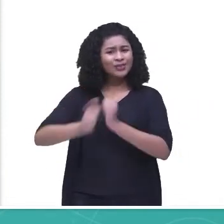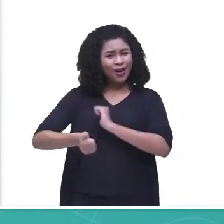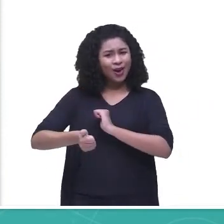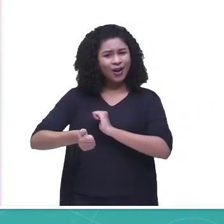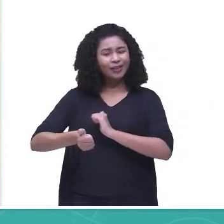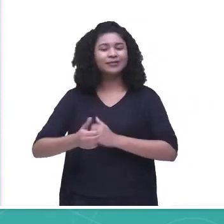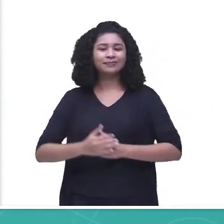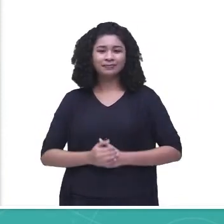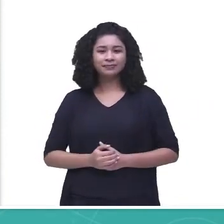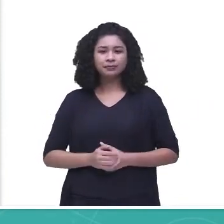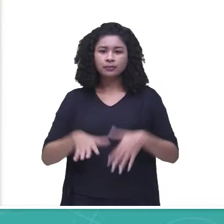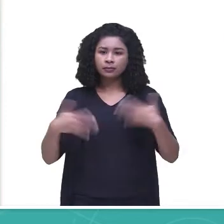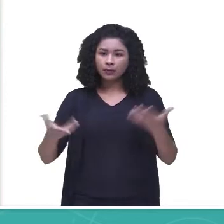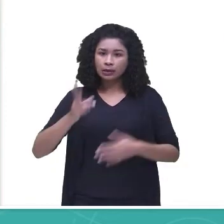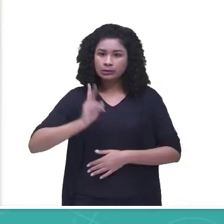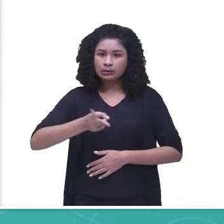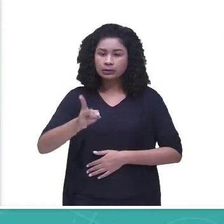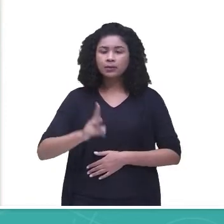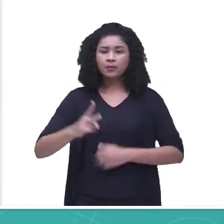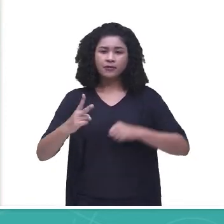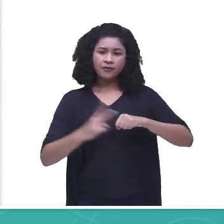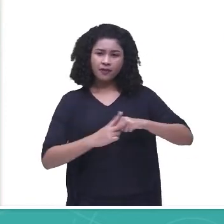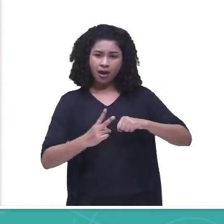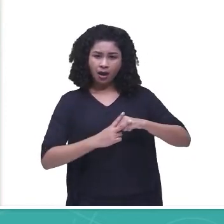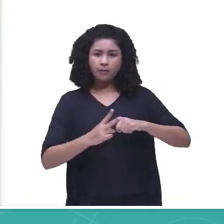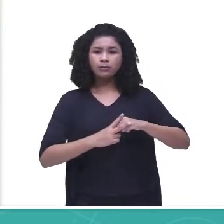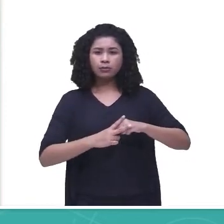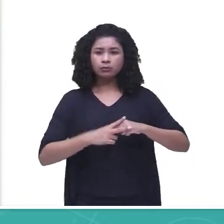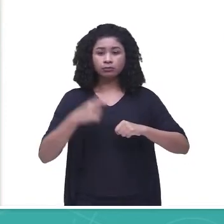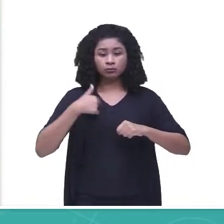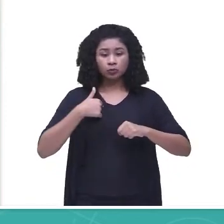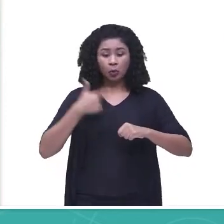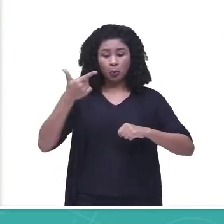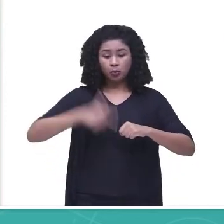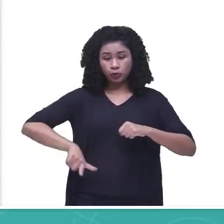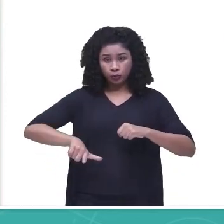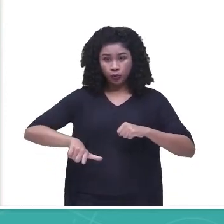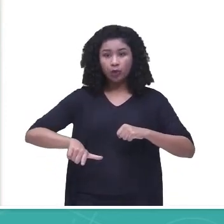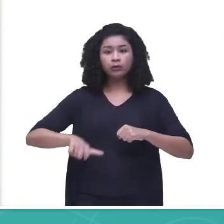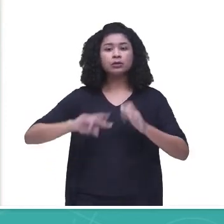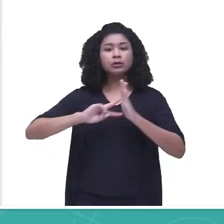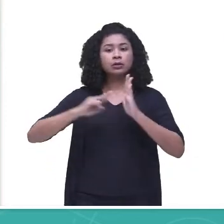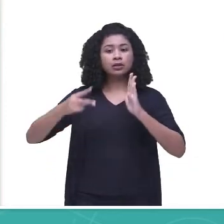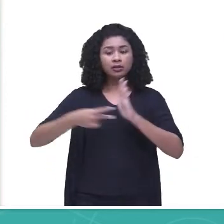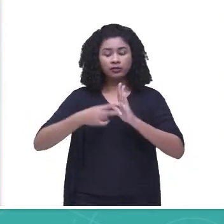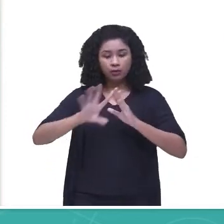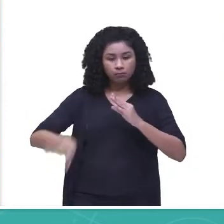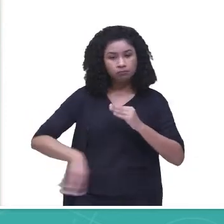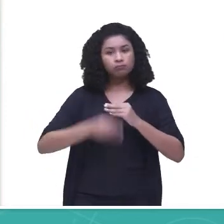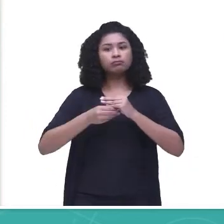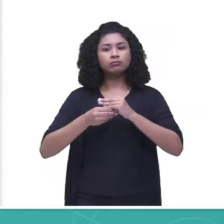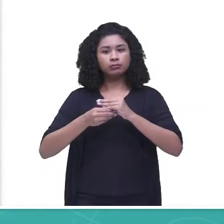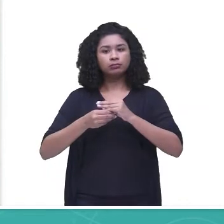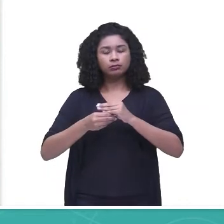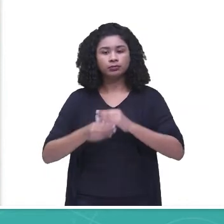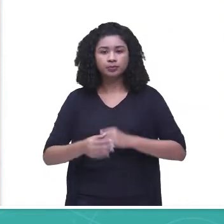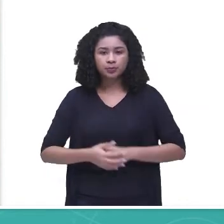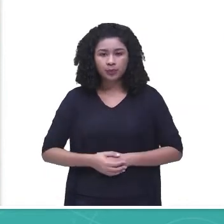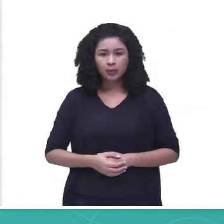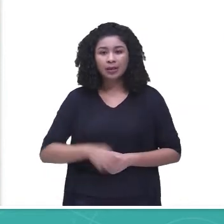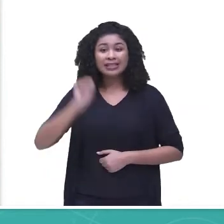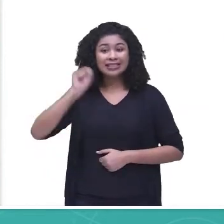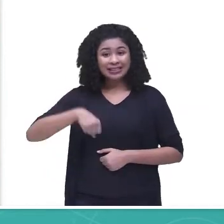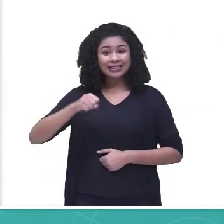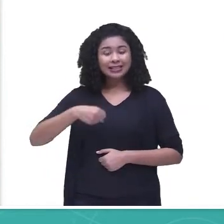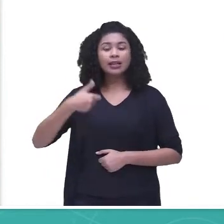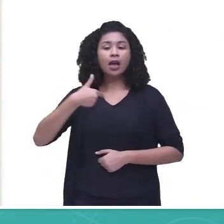da pergunta, o verbo auxiliar da pergunta, eu estou ratificando essa resposta. É como se eu estivesse dizendo assim, sim, eu